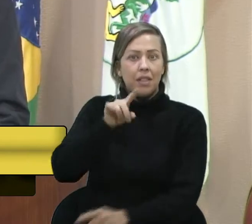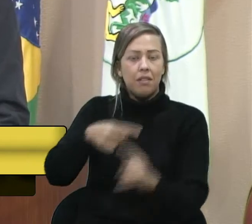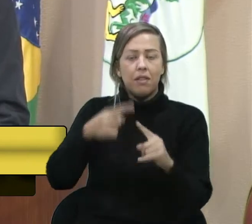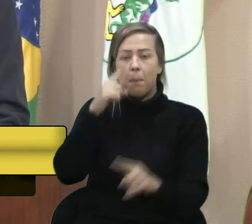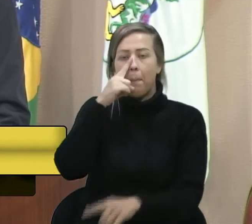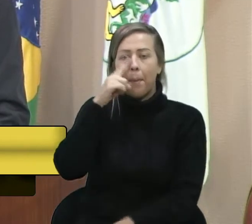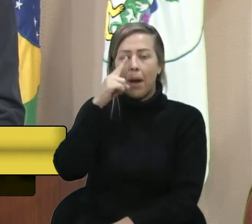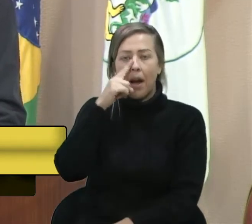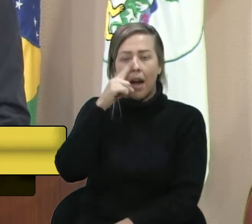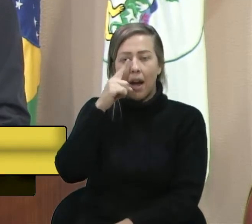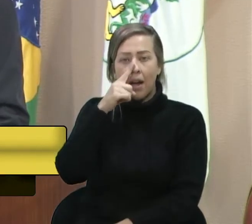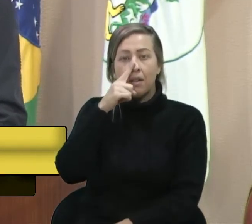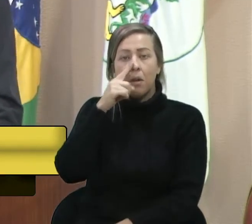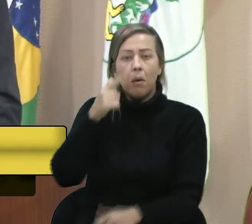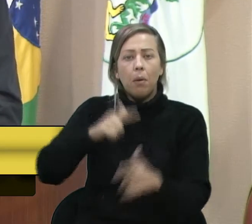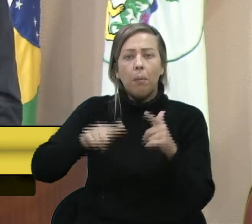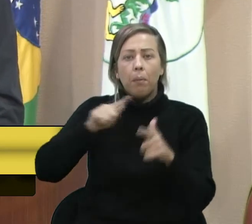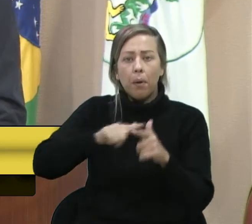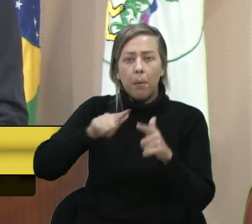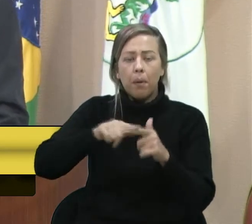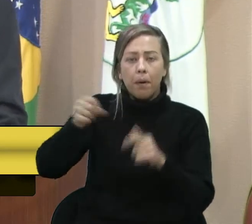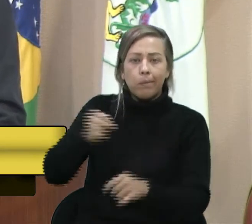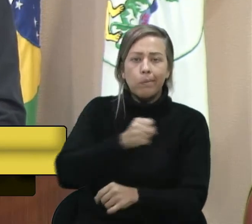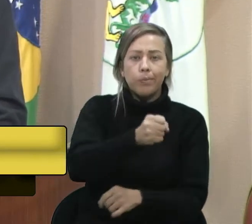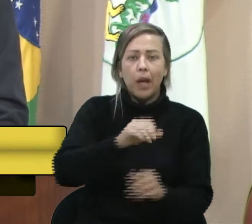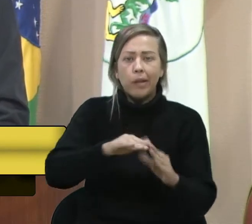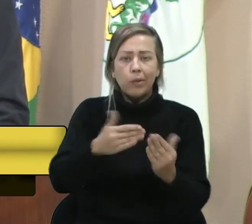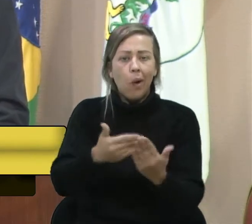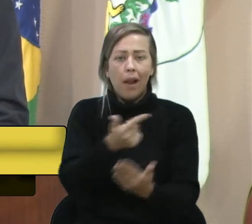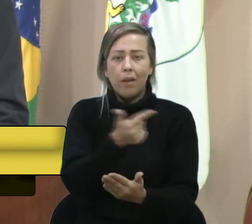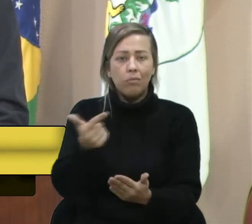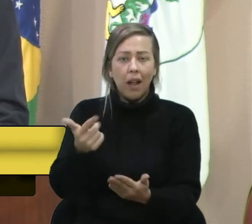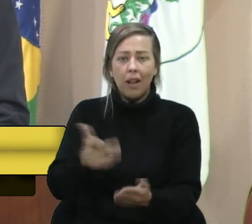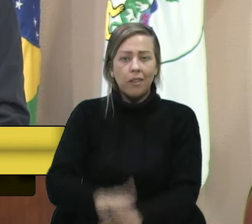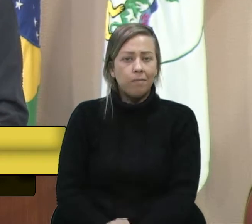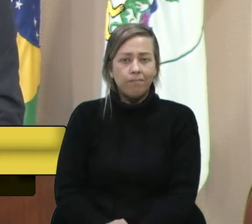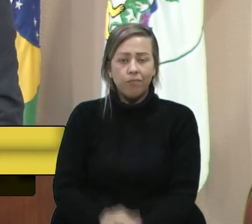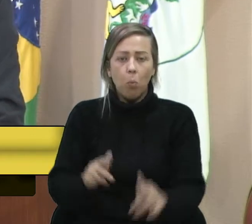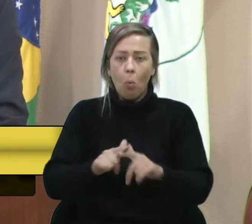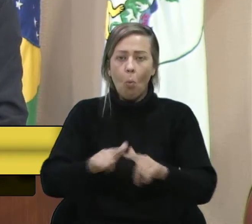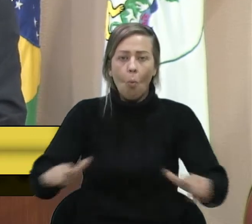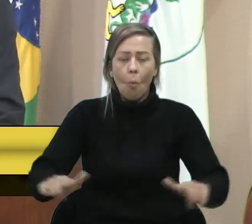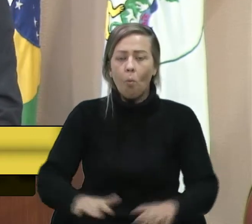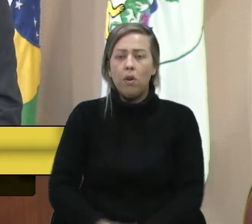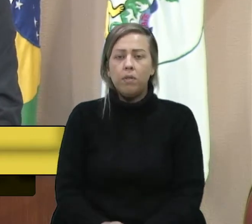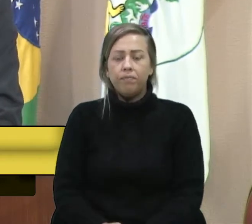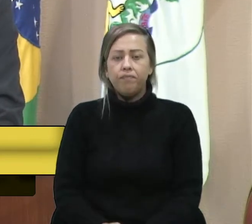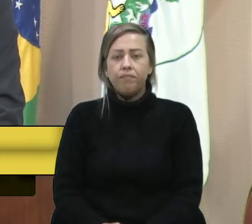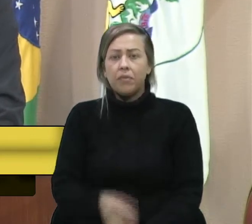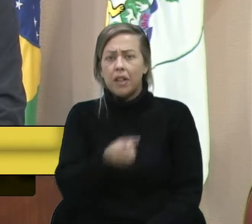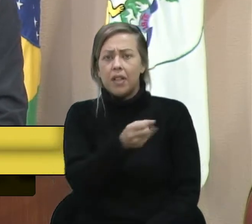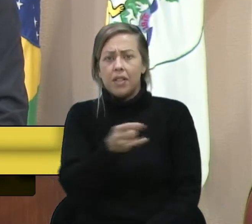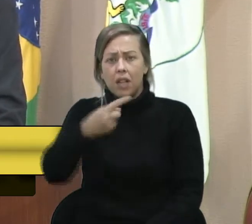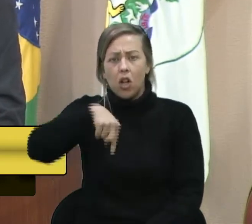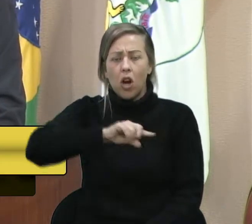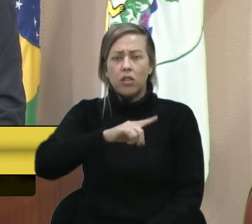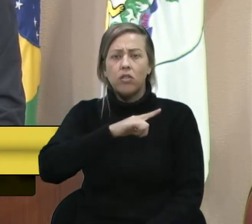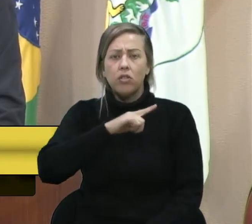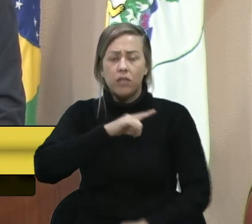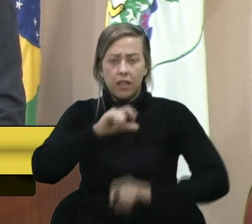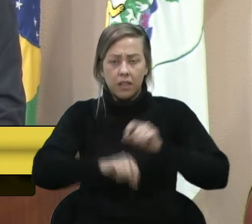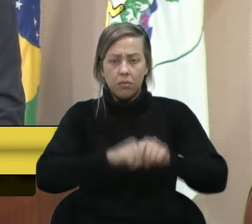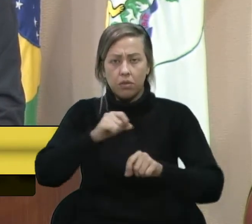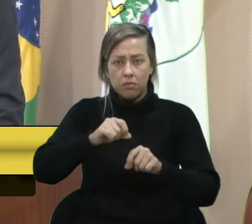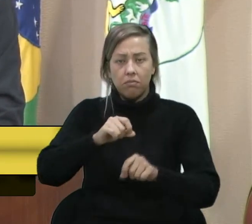mães com problemas para colocar os filhos na escola. Né? Se nós tivéssemos, vereador